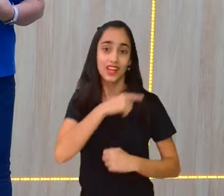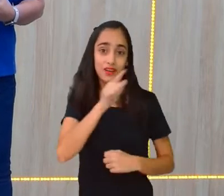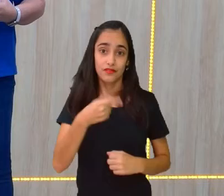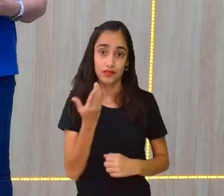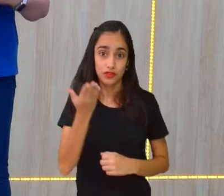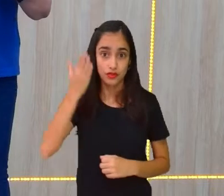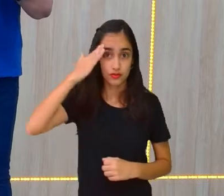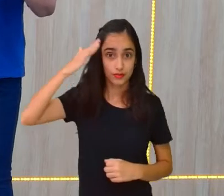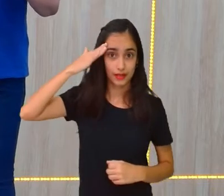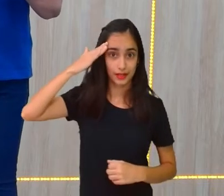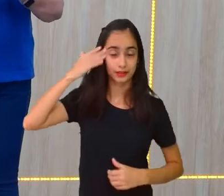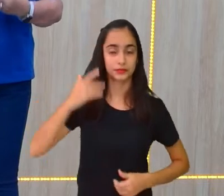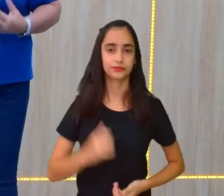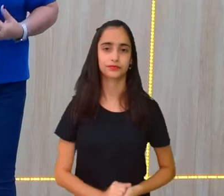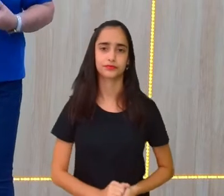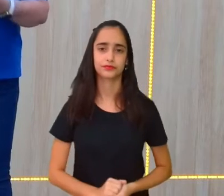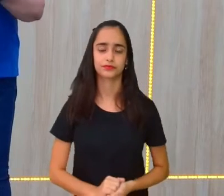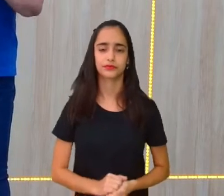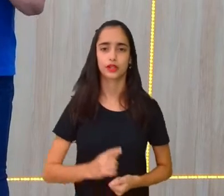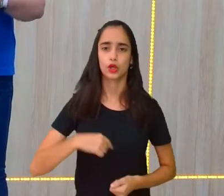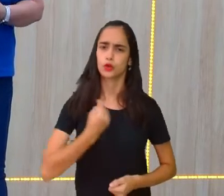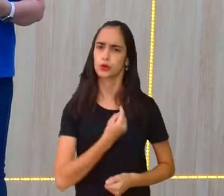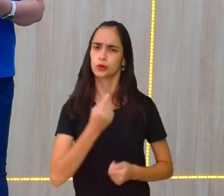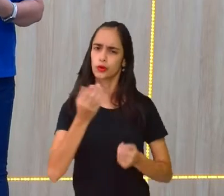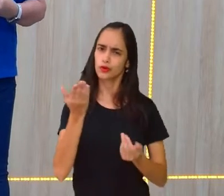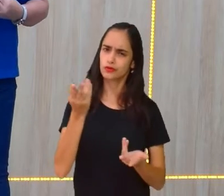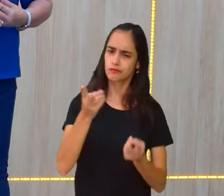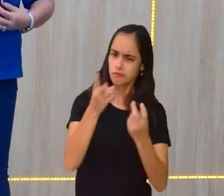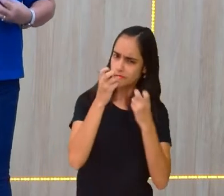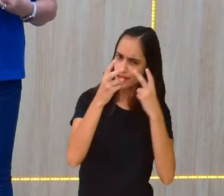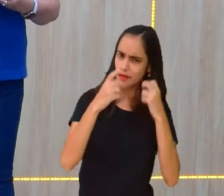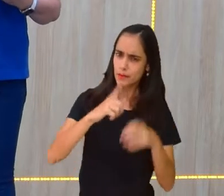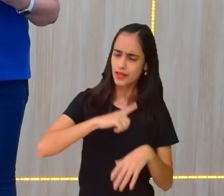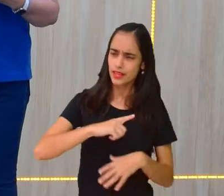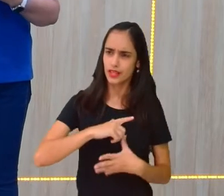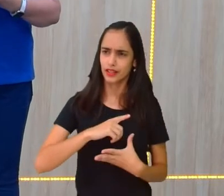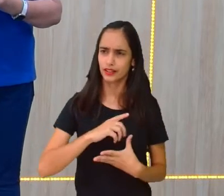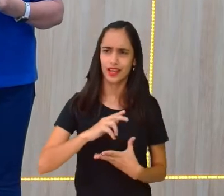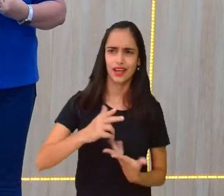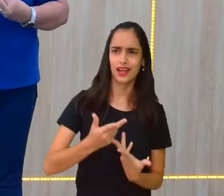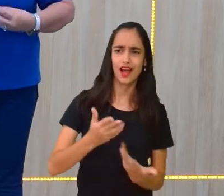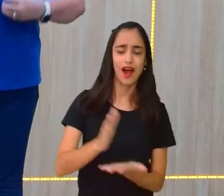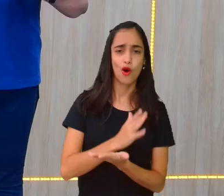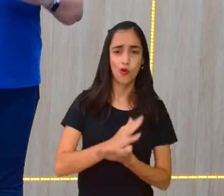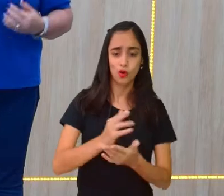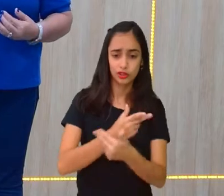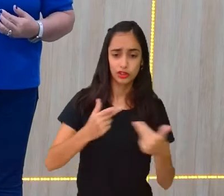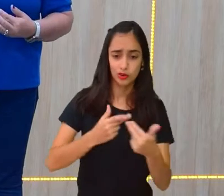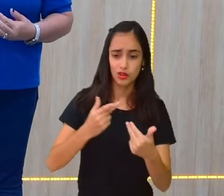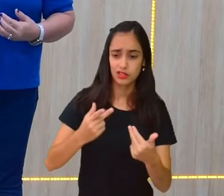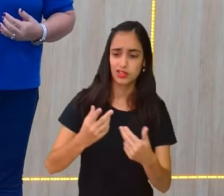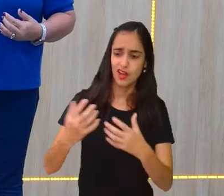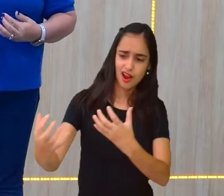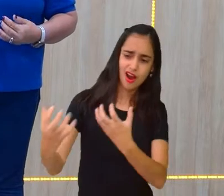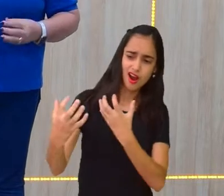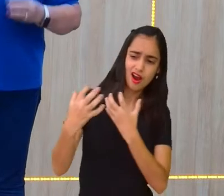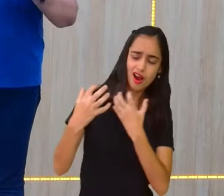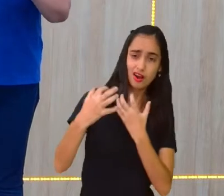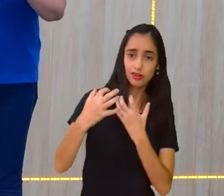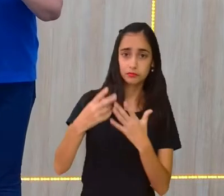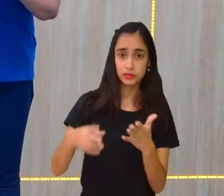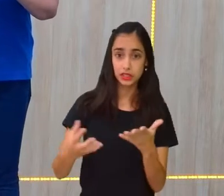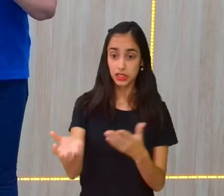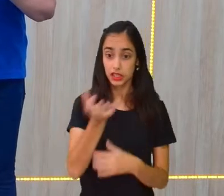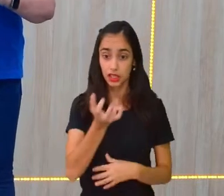grupo podendo ser atacado por um grupo de invasores, mas nós temos que contar com esse grupo de defesa.